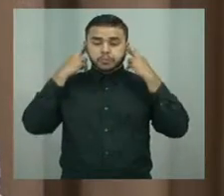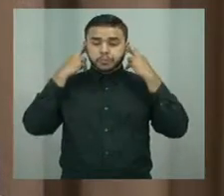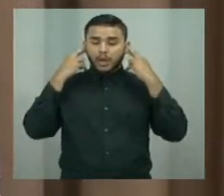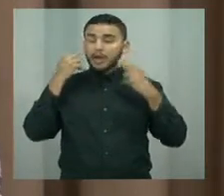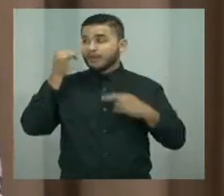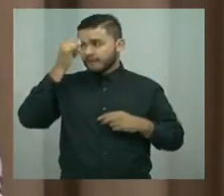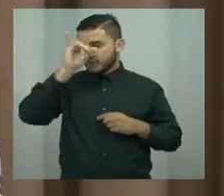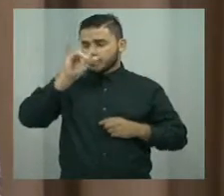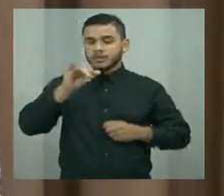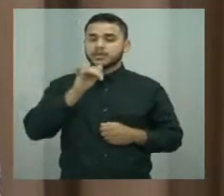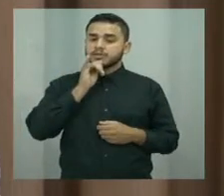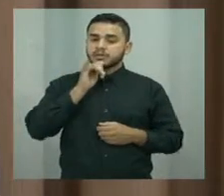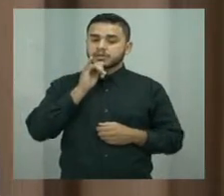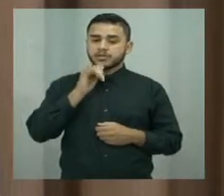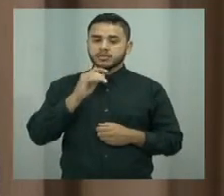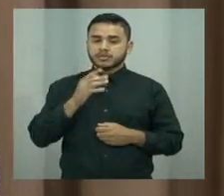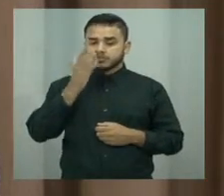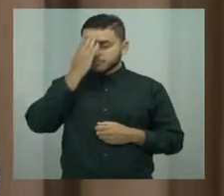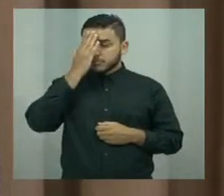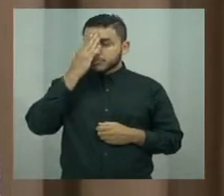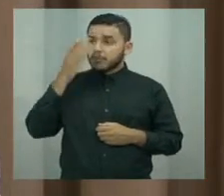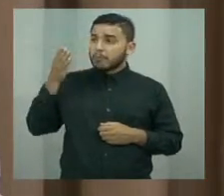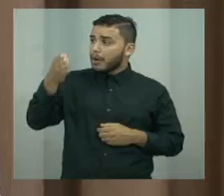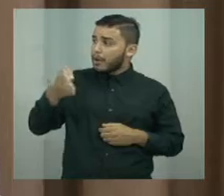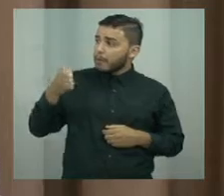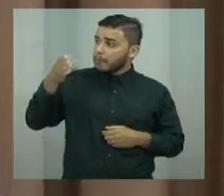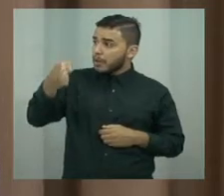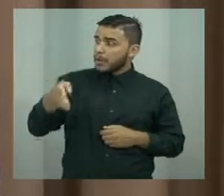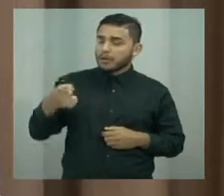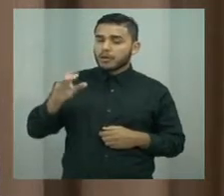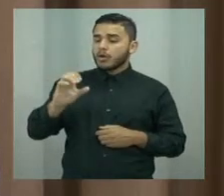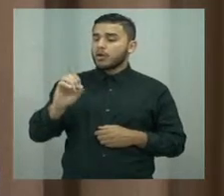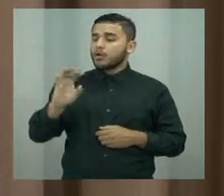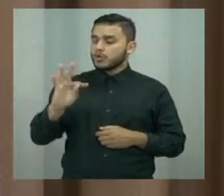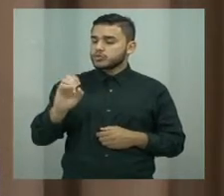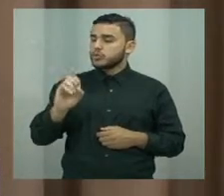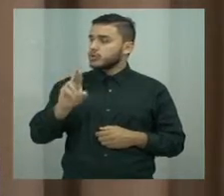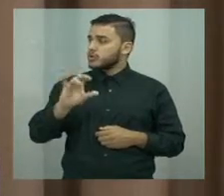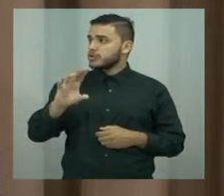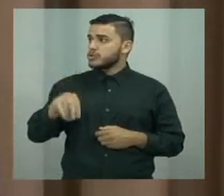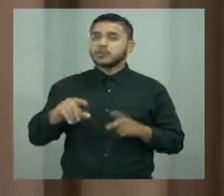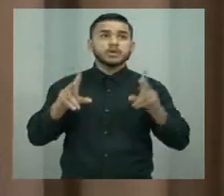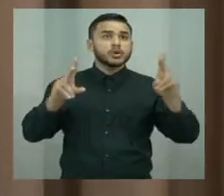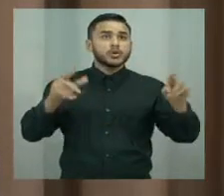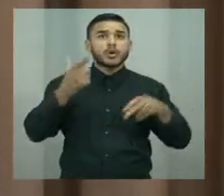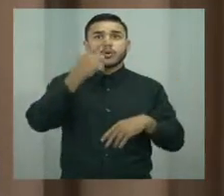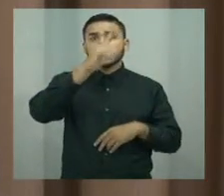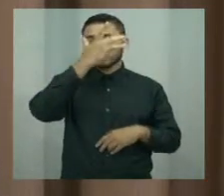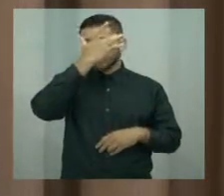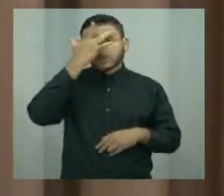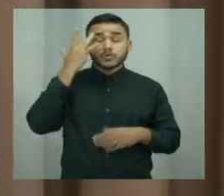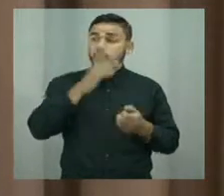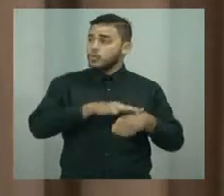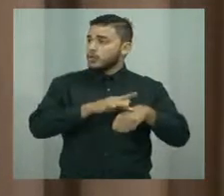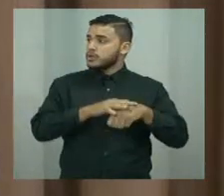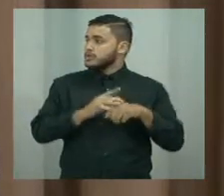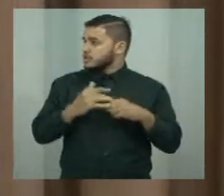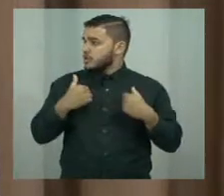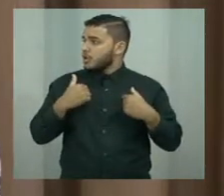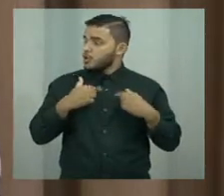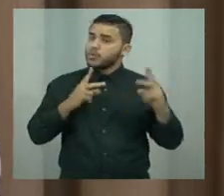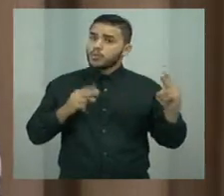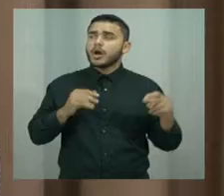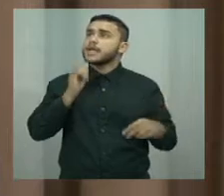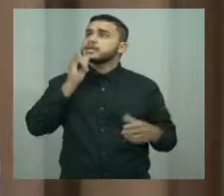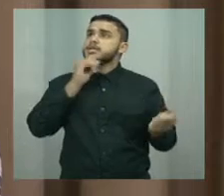se comportar como diabético, que tem que ir sempre ao endócrino, ela vai se comportar como hipertenso também, que tem sempre que ir ao